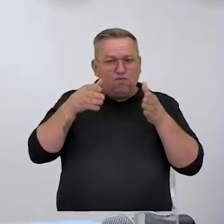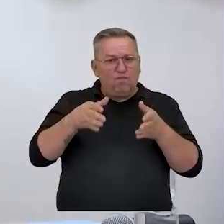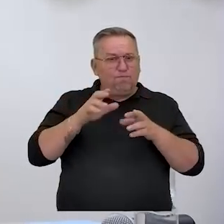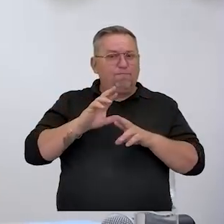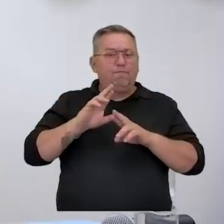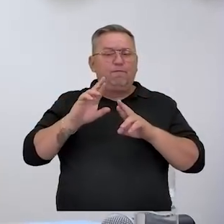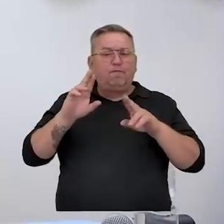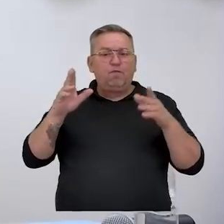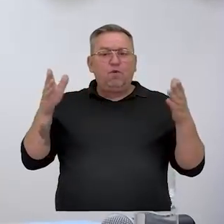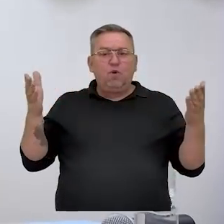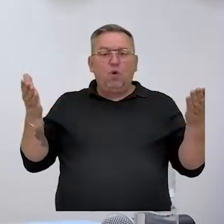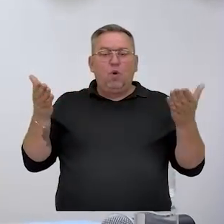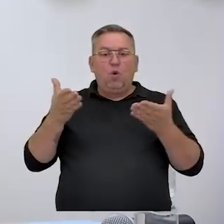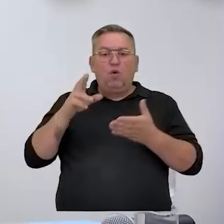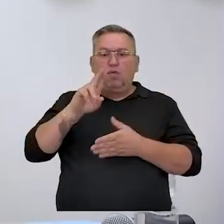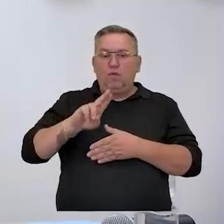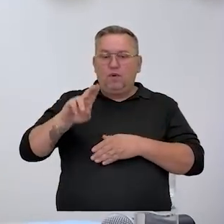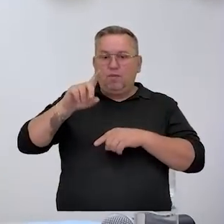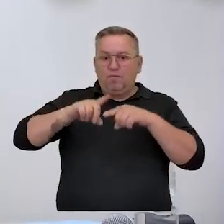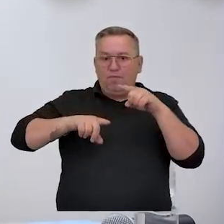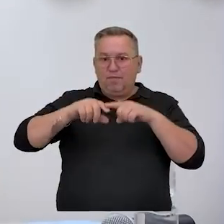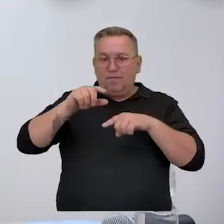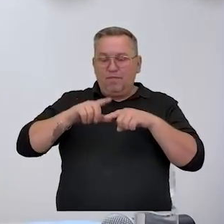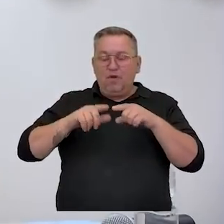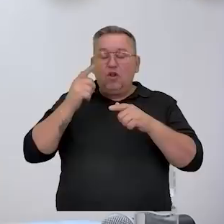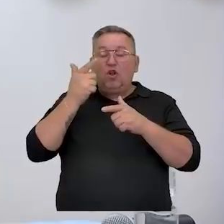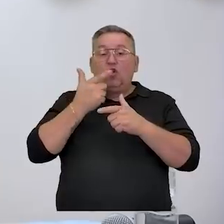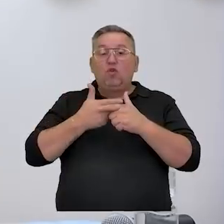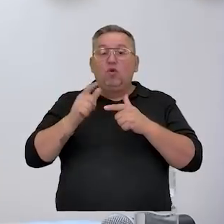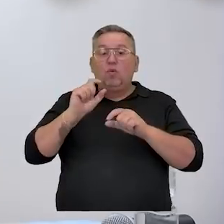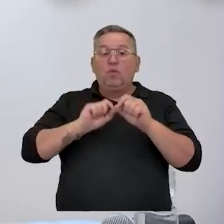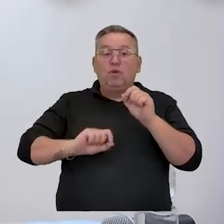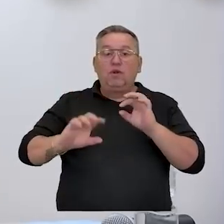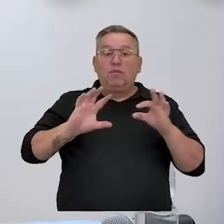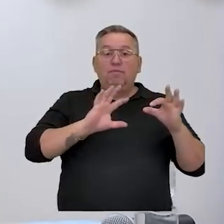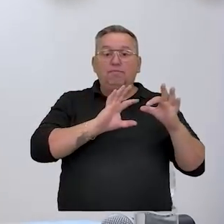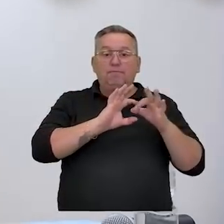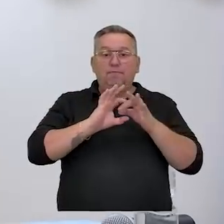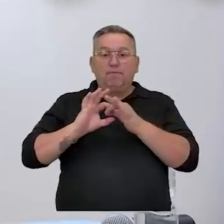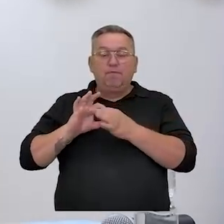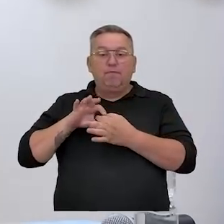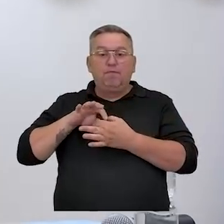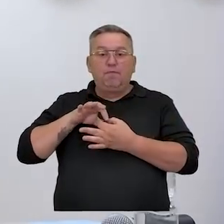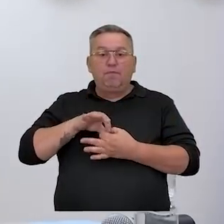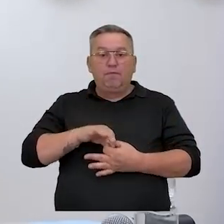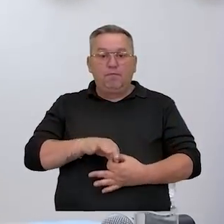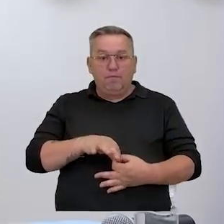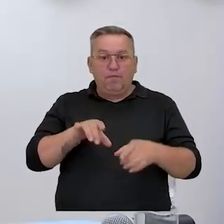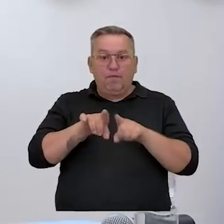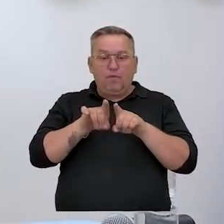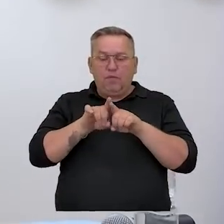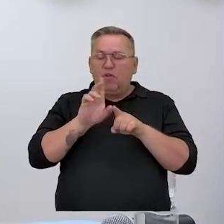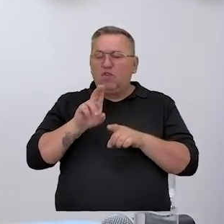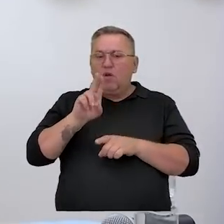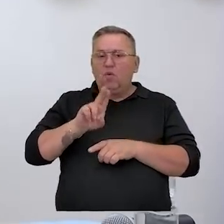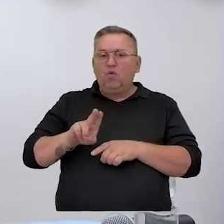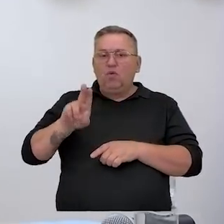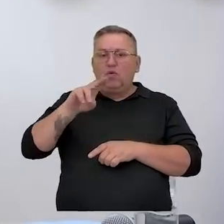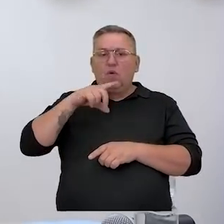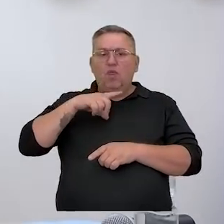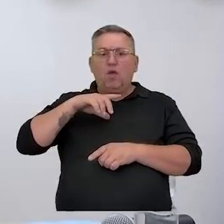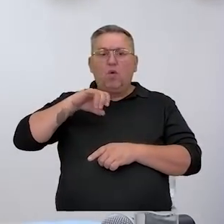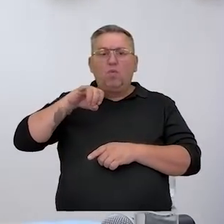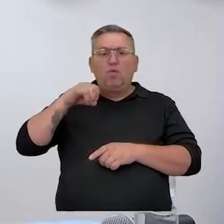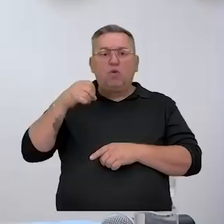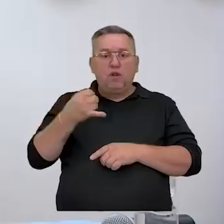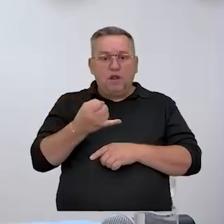Então, hoje nós vamos usar o material da aula sobre coerência e coesão. É um material que o aluno já utilizou e ele tem a oportunidade